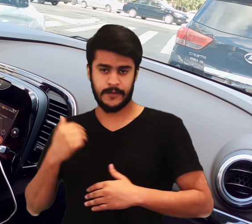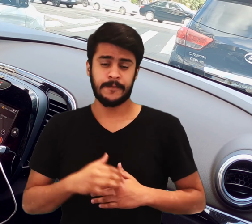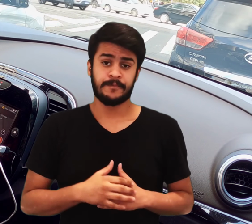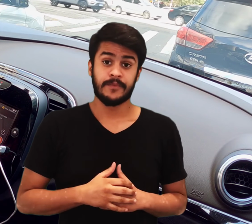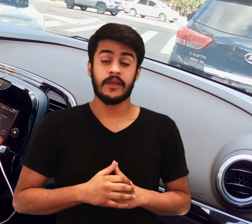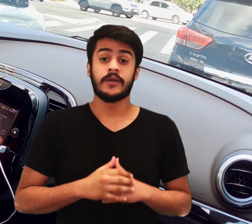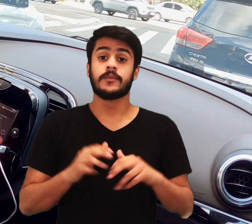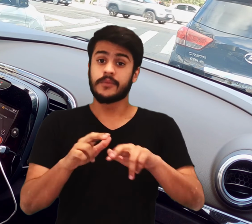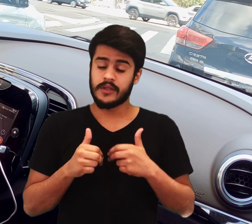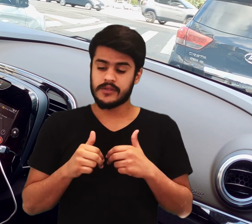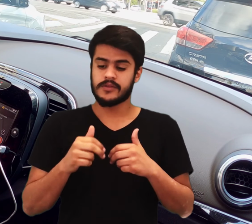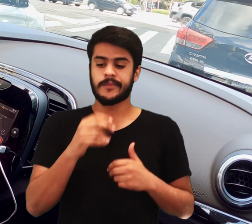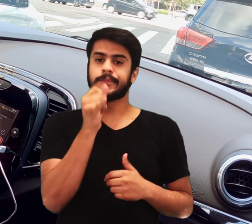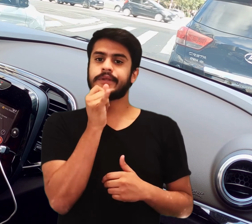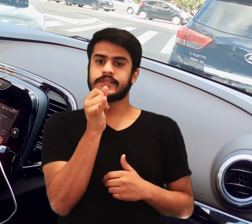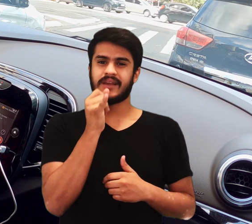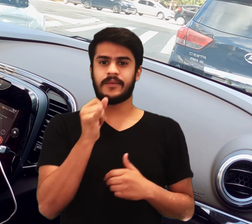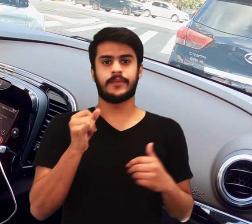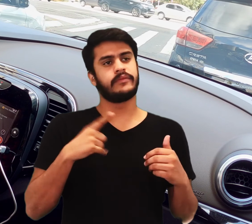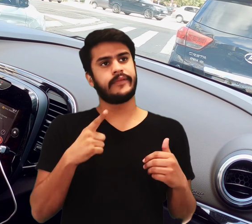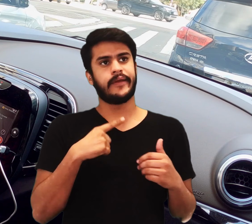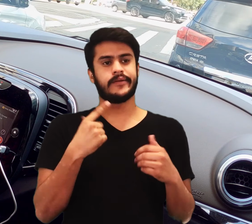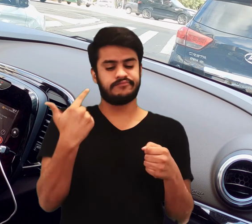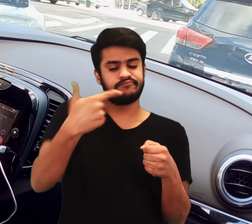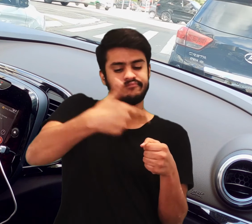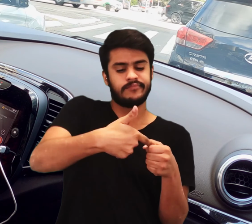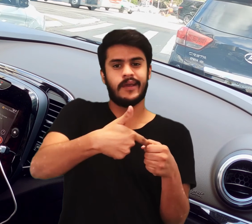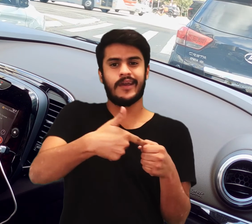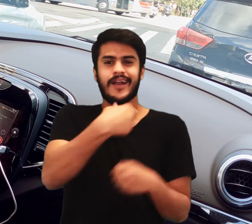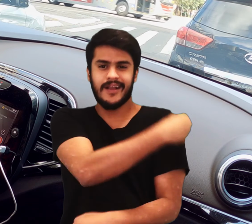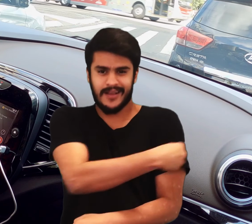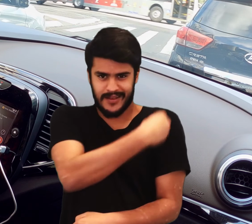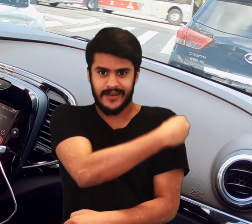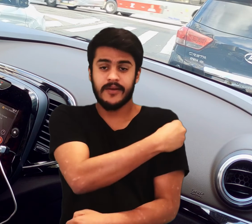1.6 aspirado, né? Então, se a gente pegar o consumo, por exemplo, com etanol,